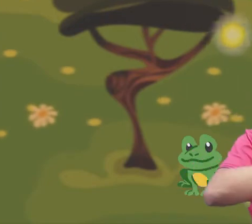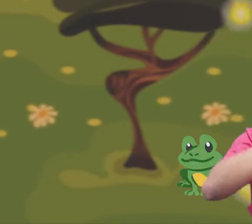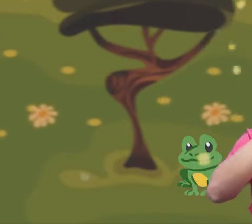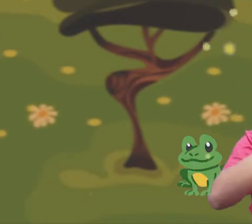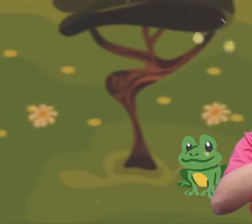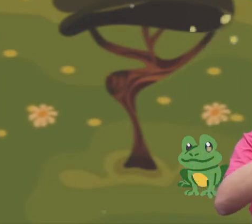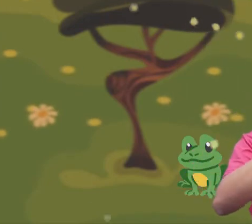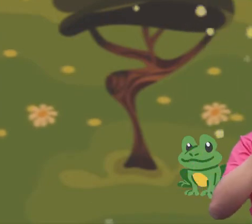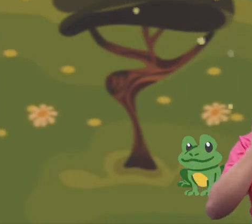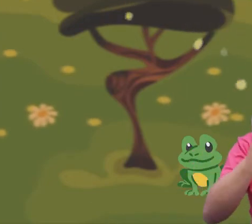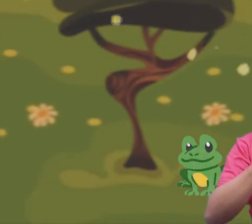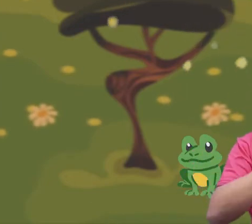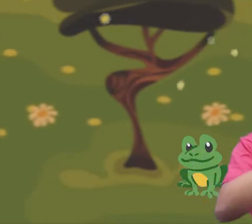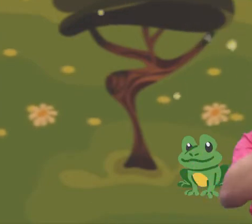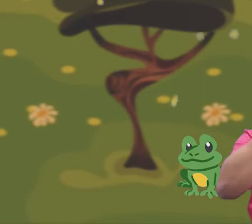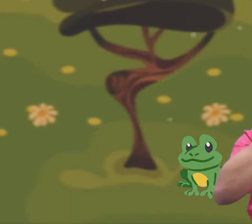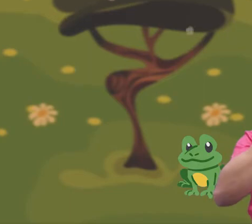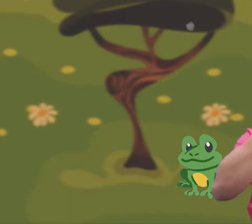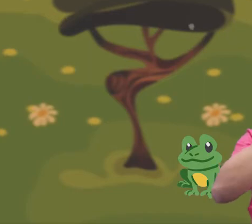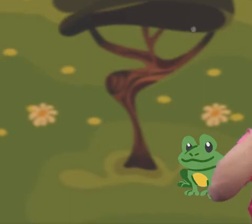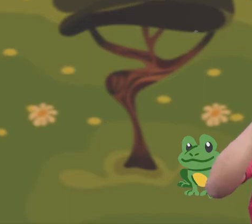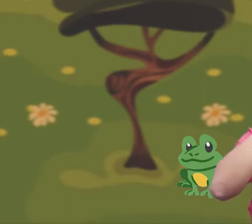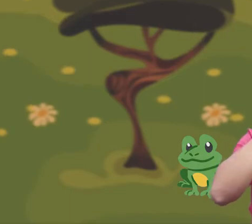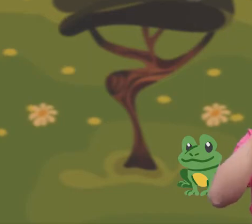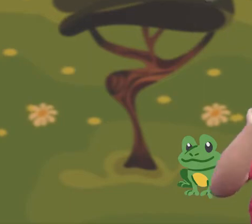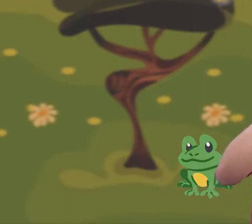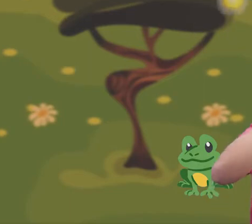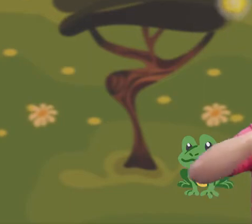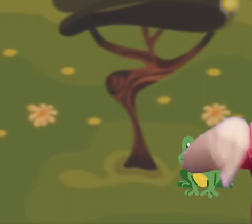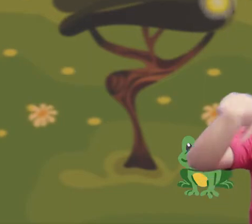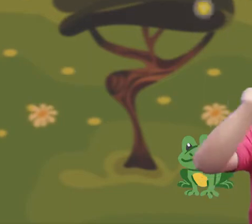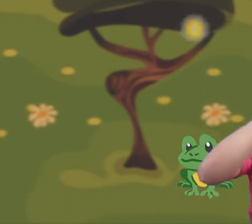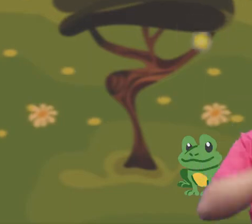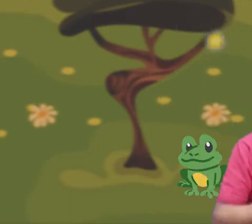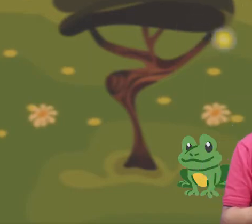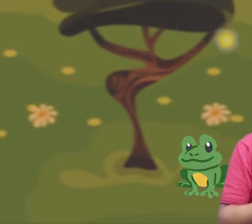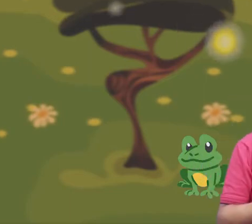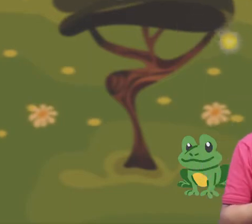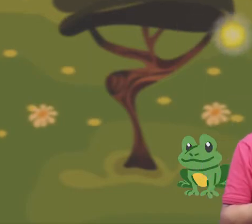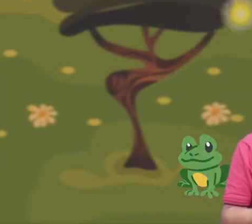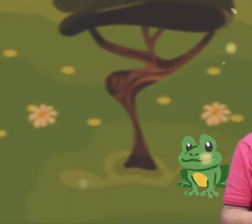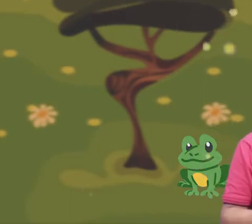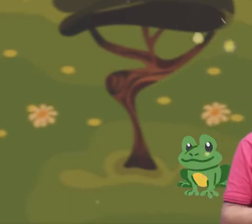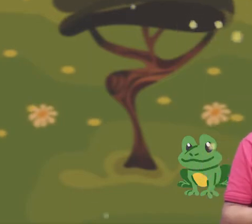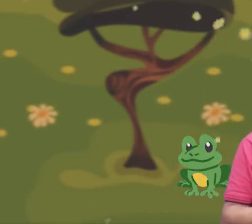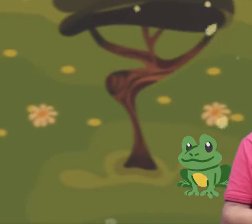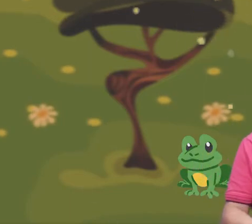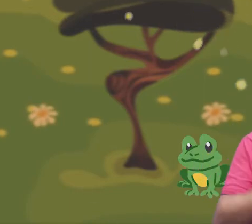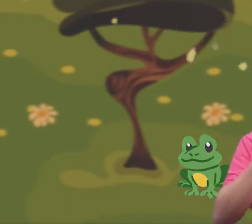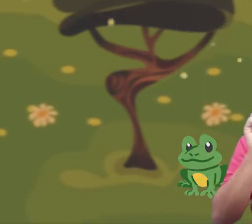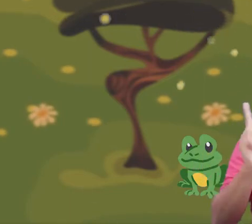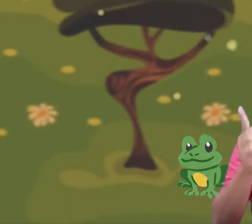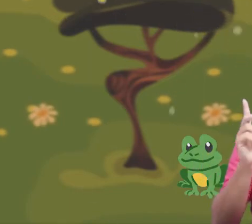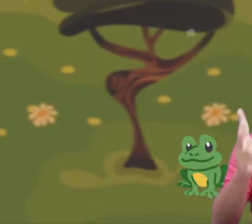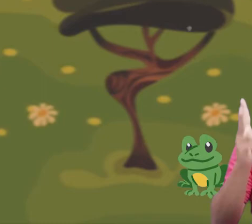batendo um bom papo na beira da lagoa. Quai.